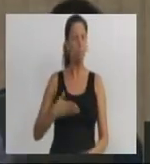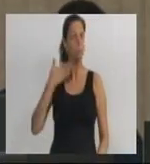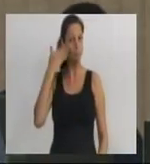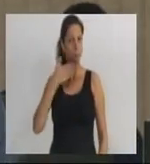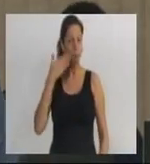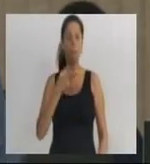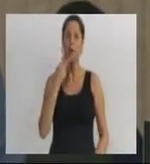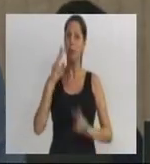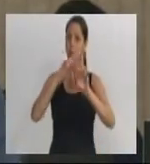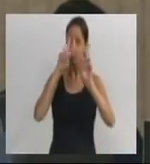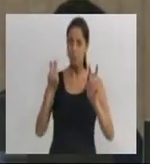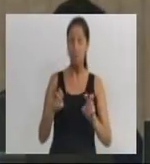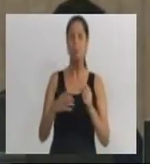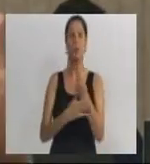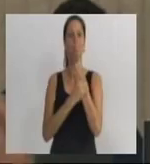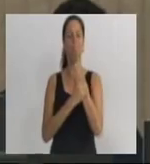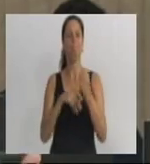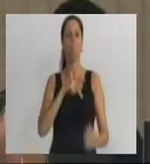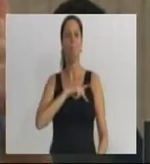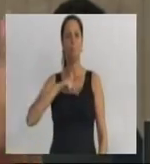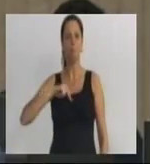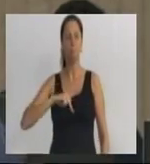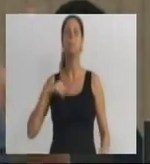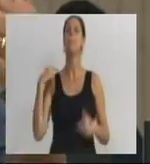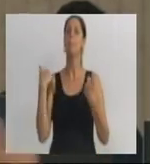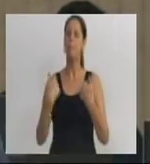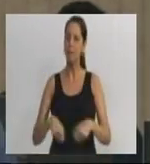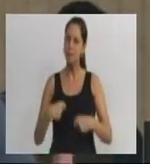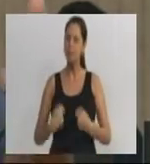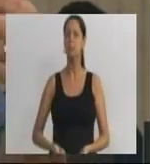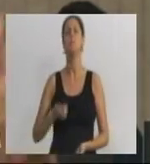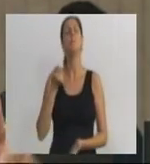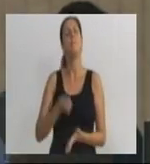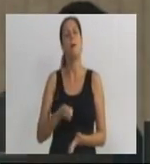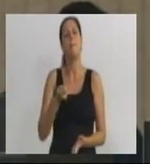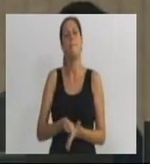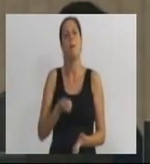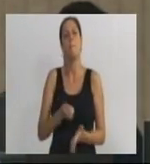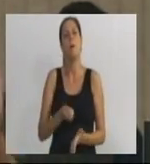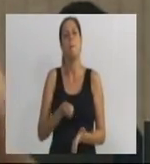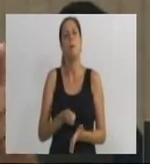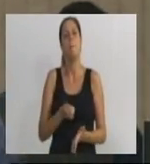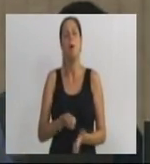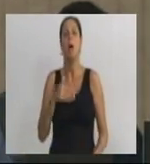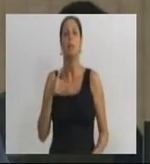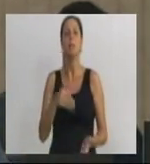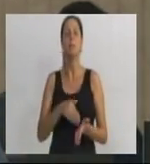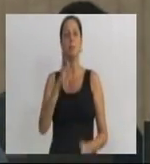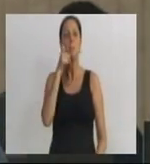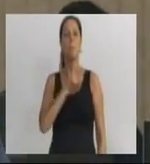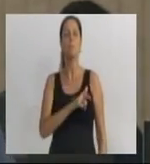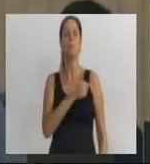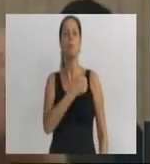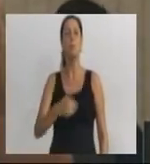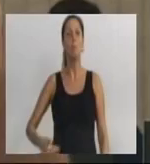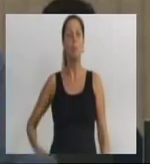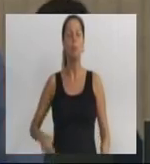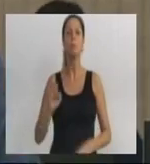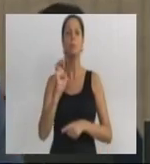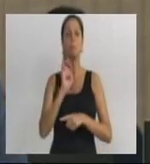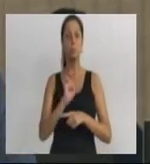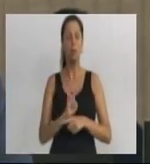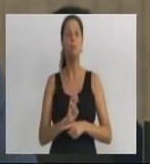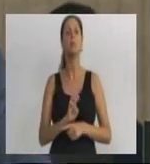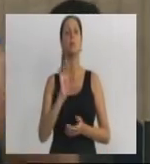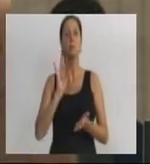da segurança pública, vereador César Sim. Batermos, cobrarmos aqui até que o governo do Estado realmente cumpra